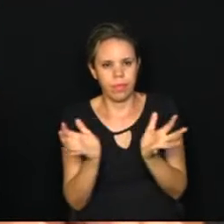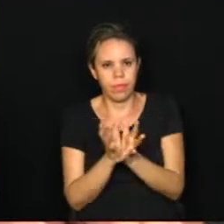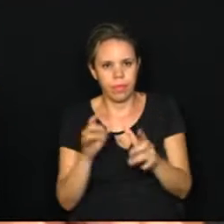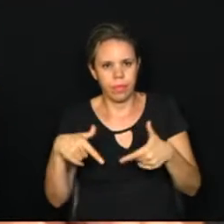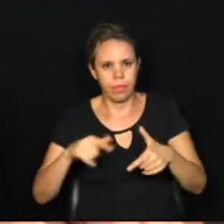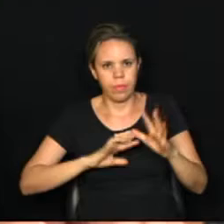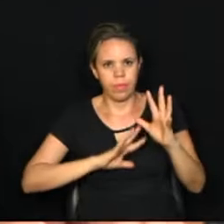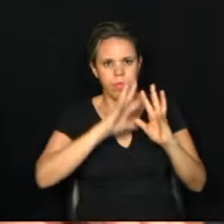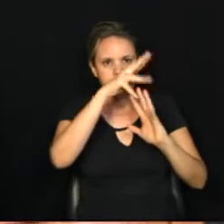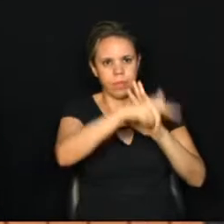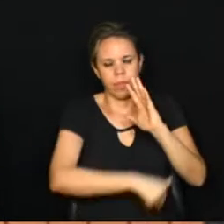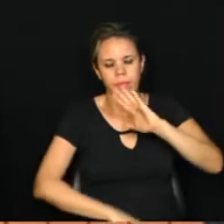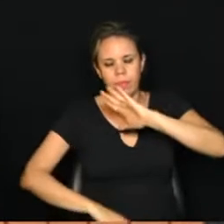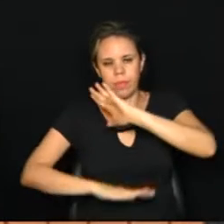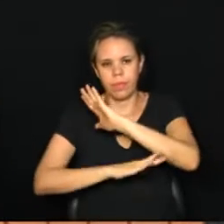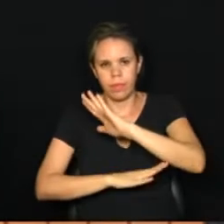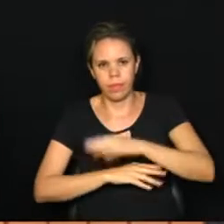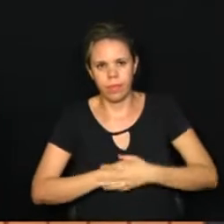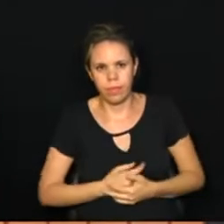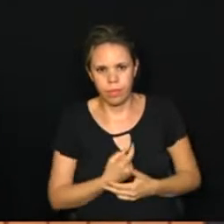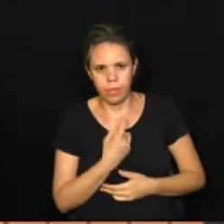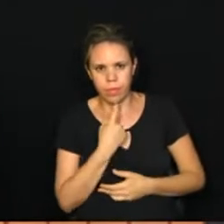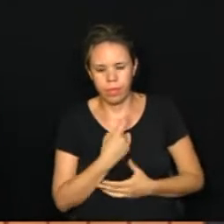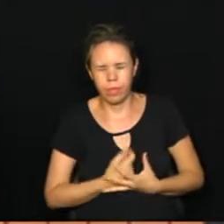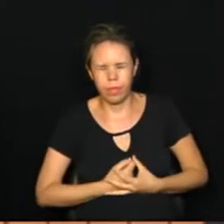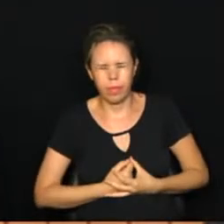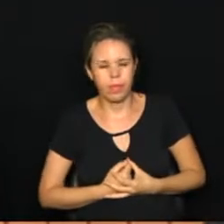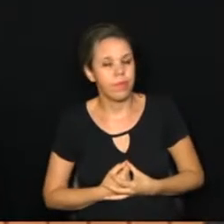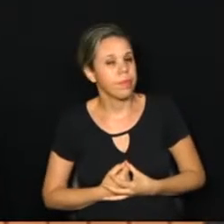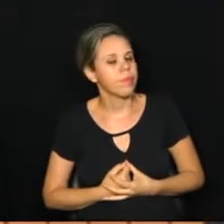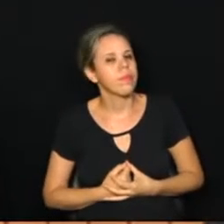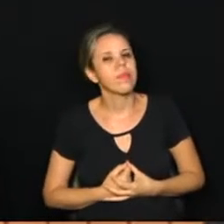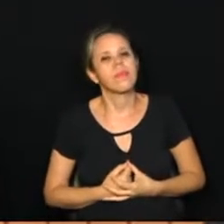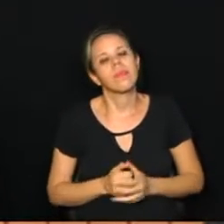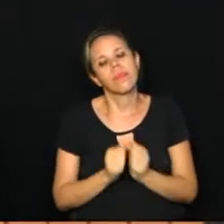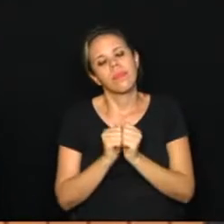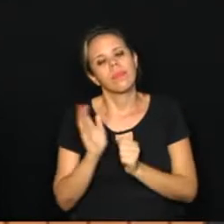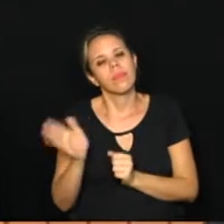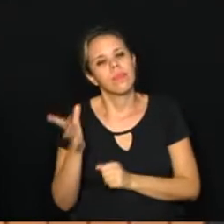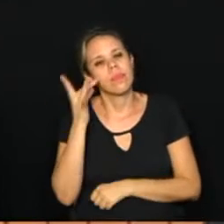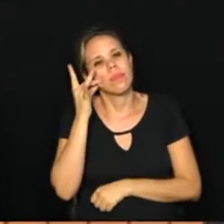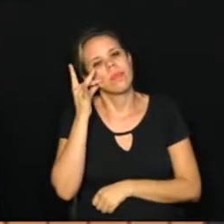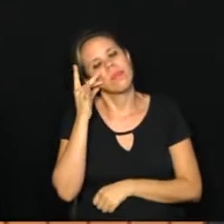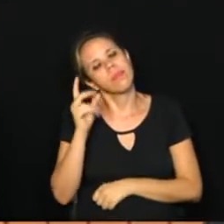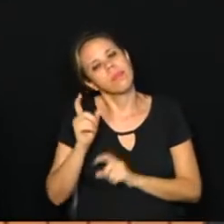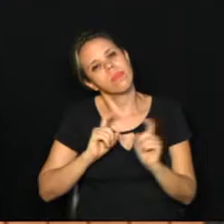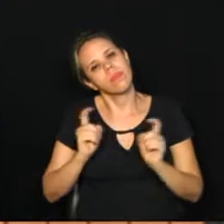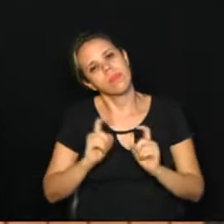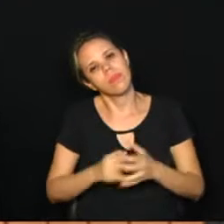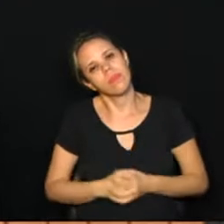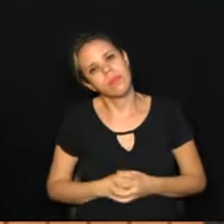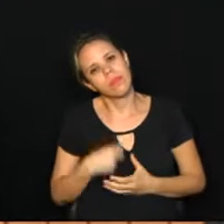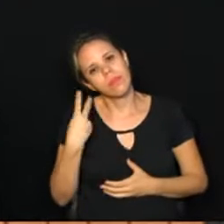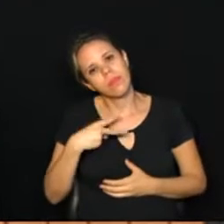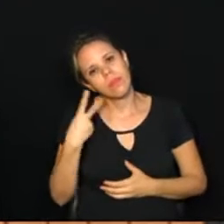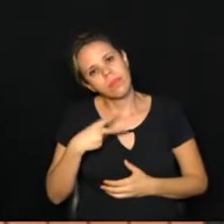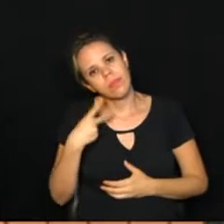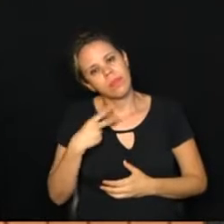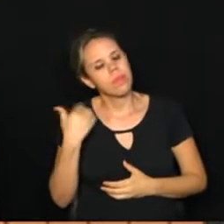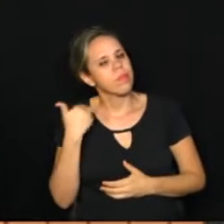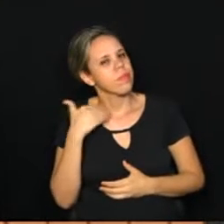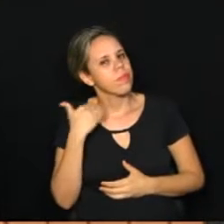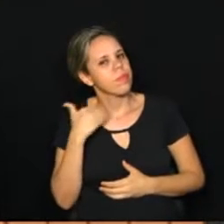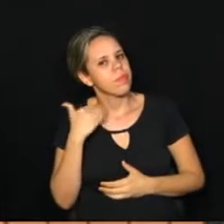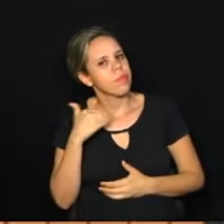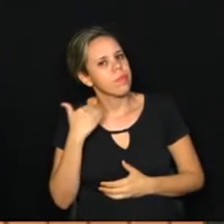Meio Ambiente da Câmara Municipal de Campinas. Conosco, já presentes na reunião, a vereadora Mariana